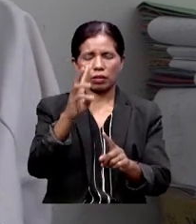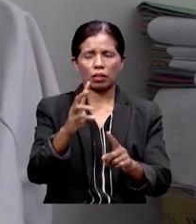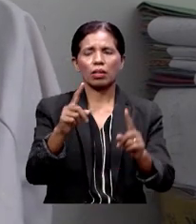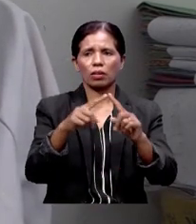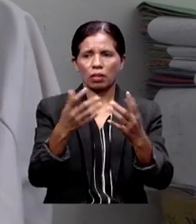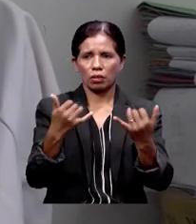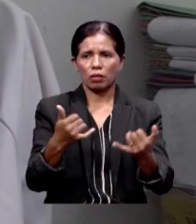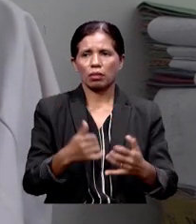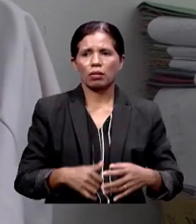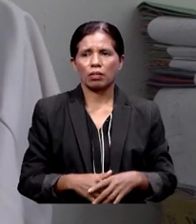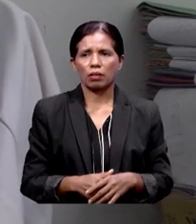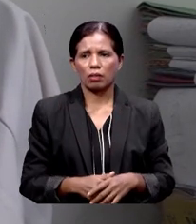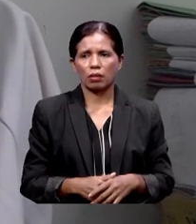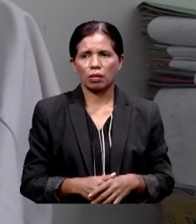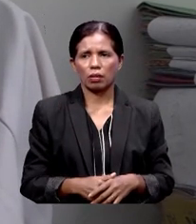data se